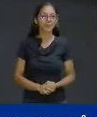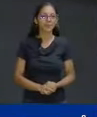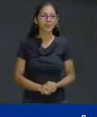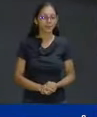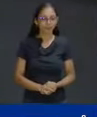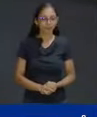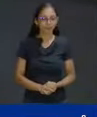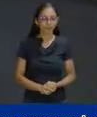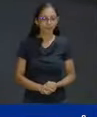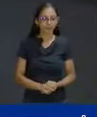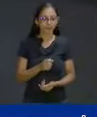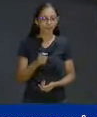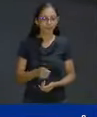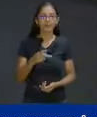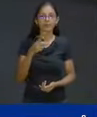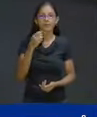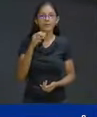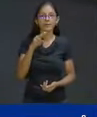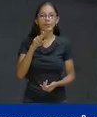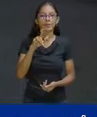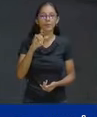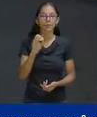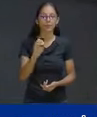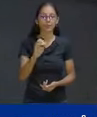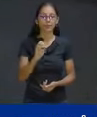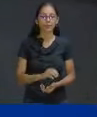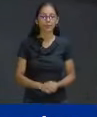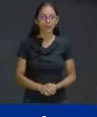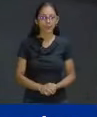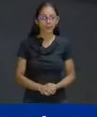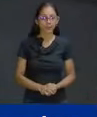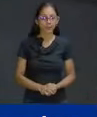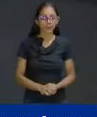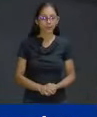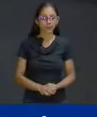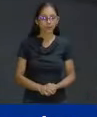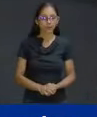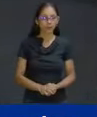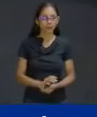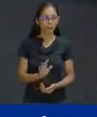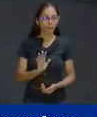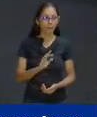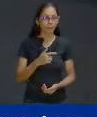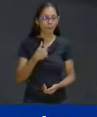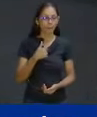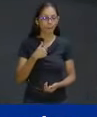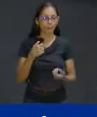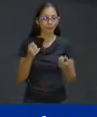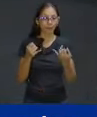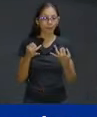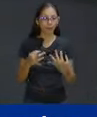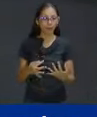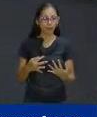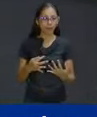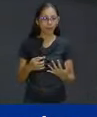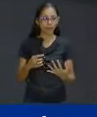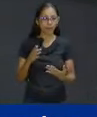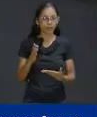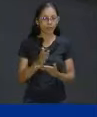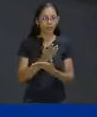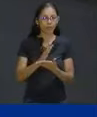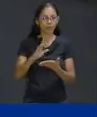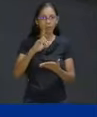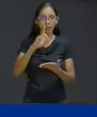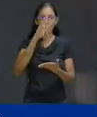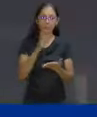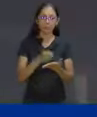Presidente, eminentes pares, senhora procuradora. Senhor presidente, eu já tenho destacado aqui em alguns momentos que essas decisões que o